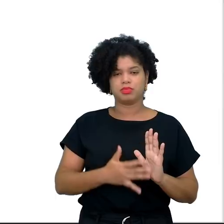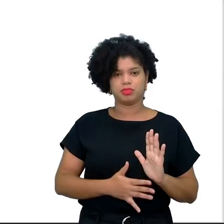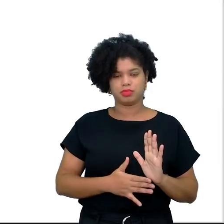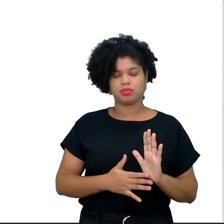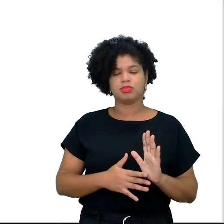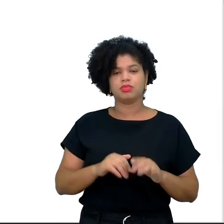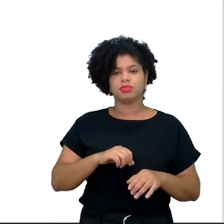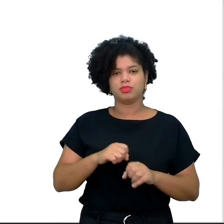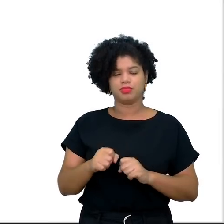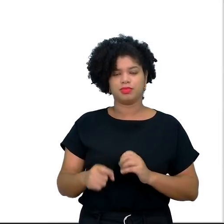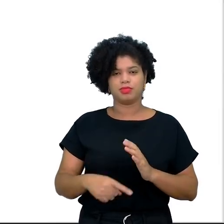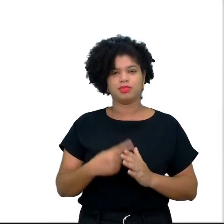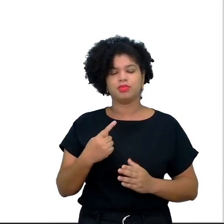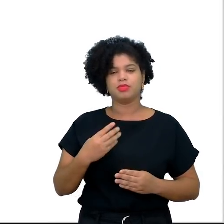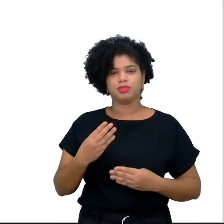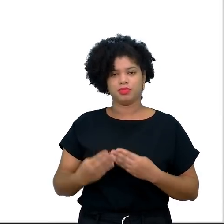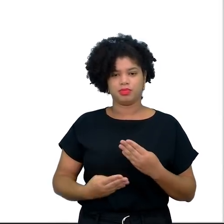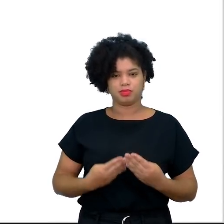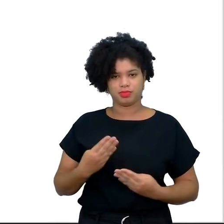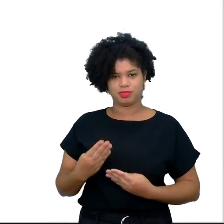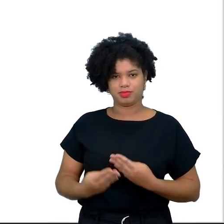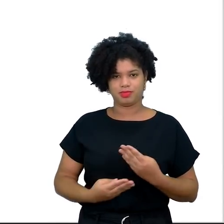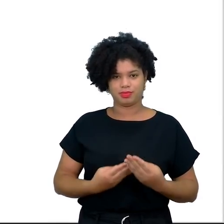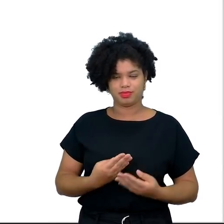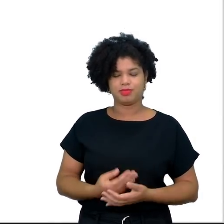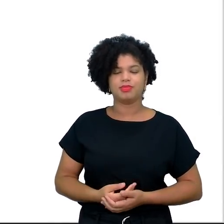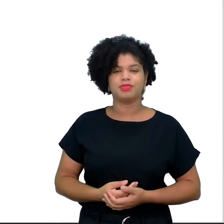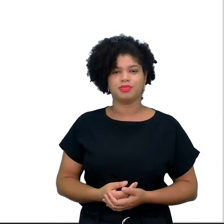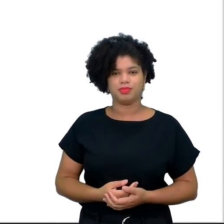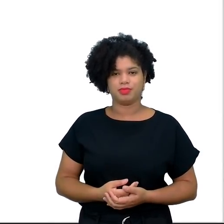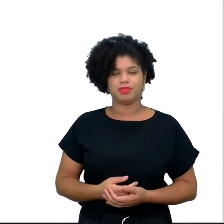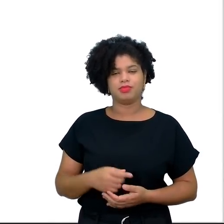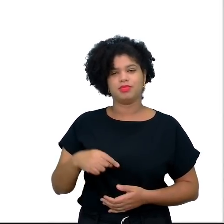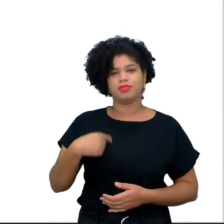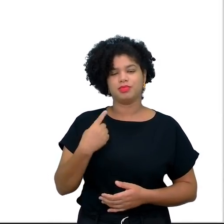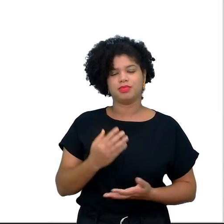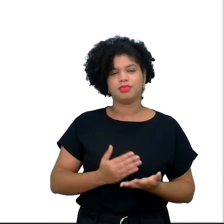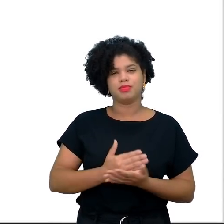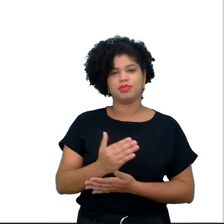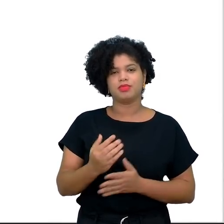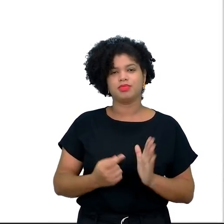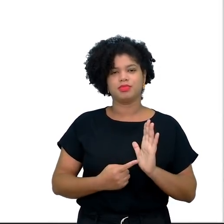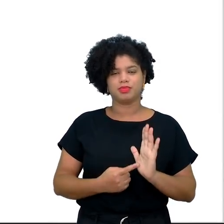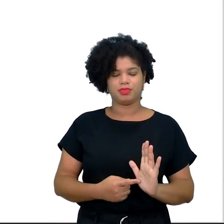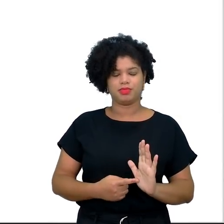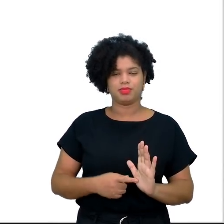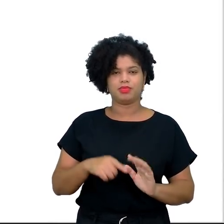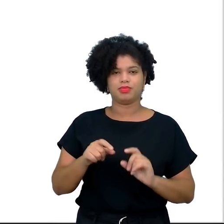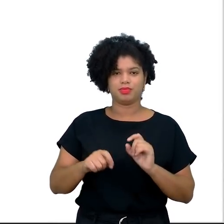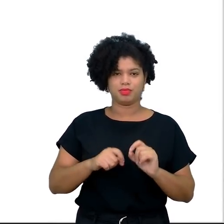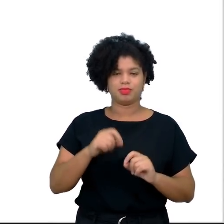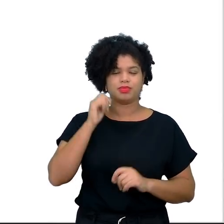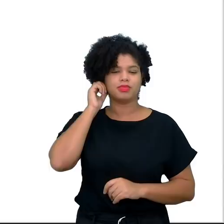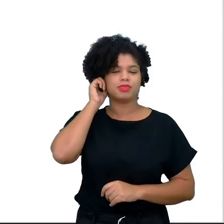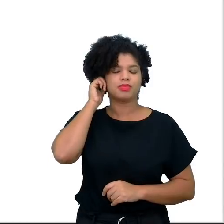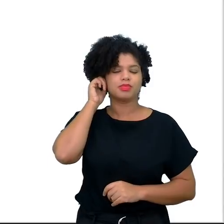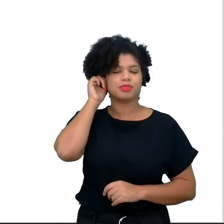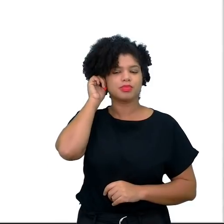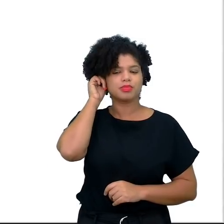primeiro bimestre, e para a gente começar a nossa conversa, a gente traz